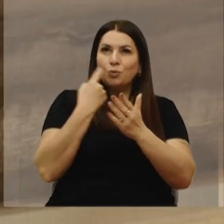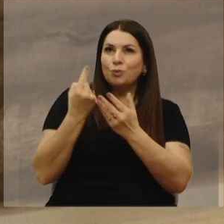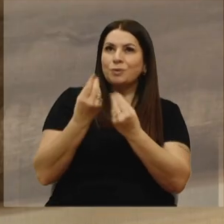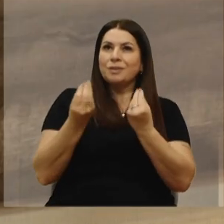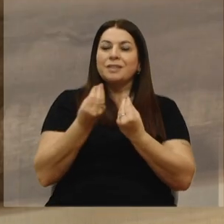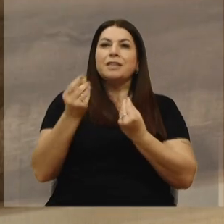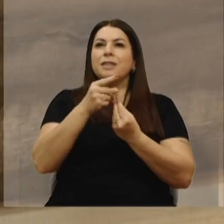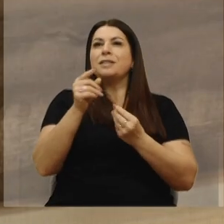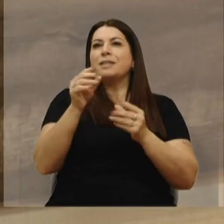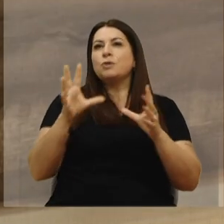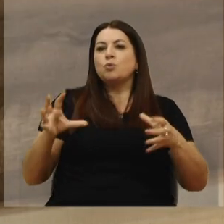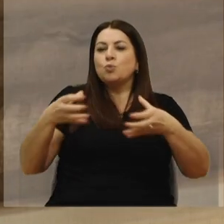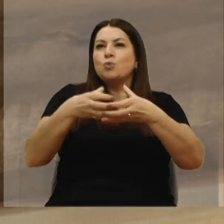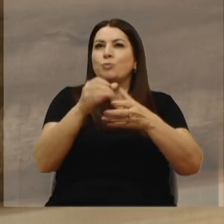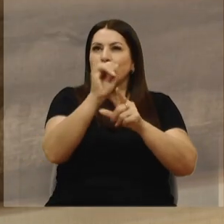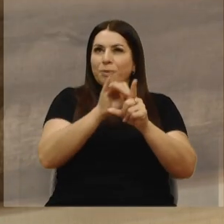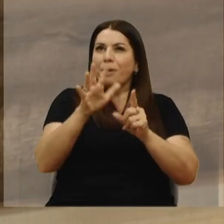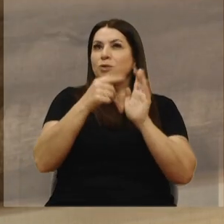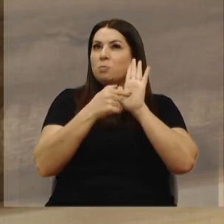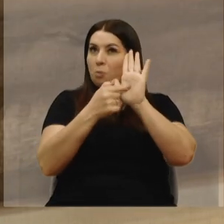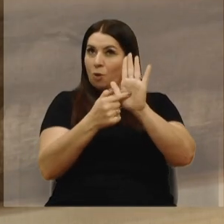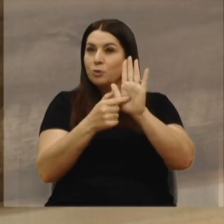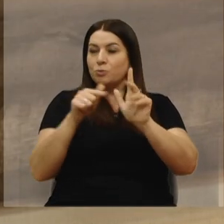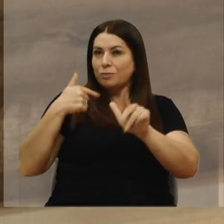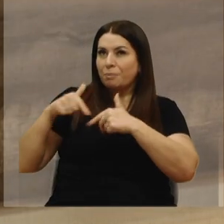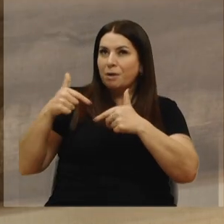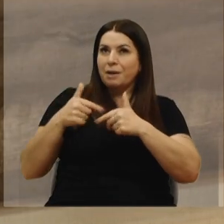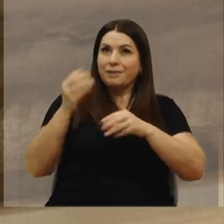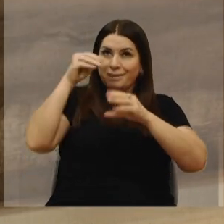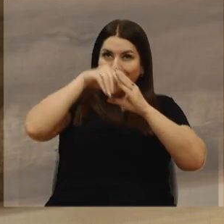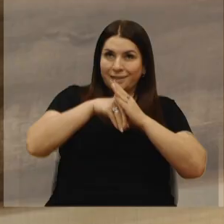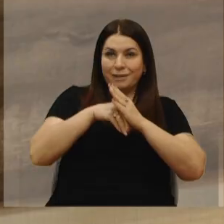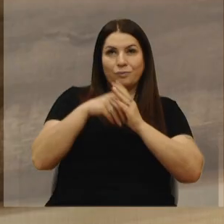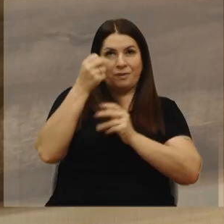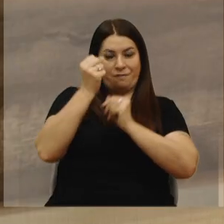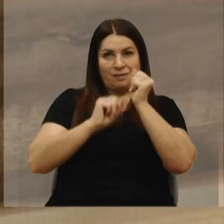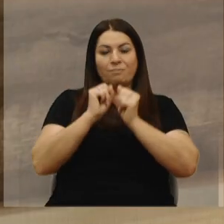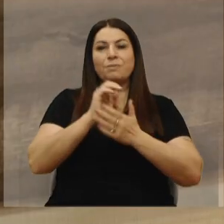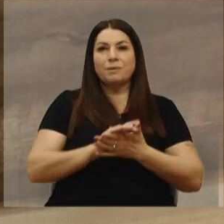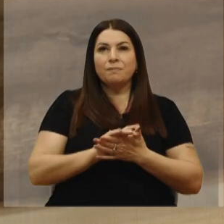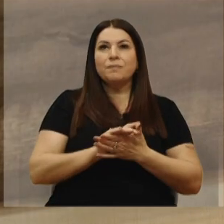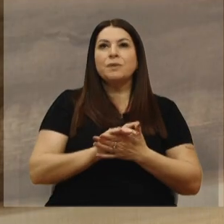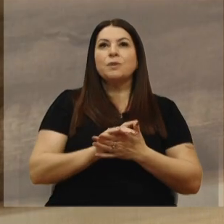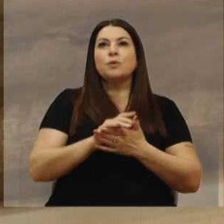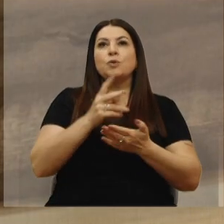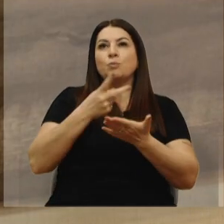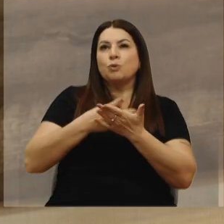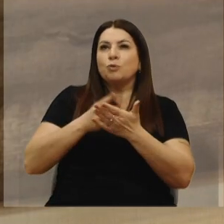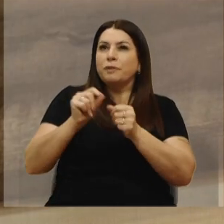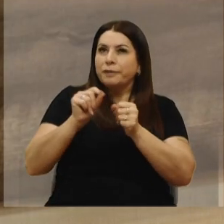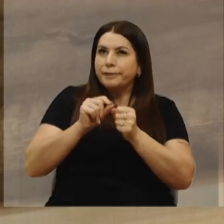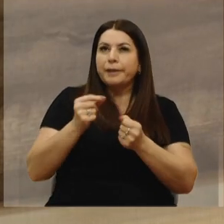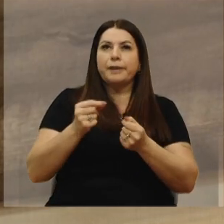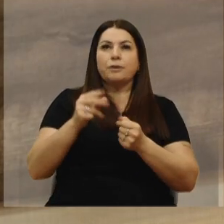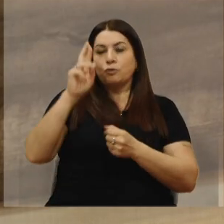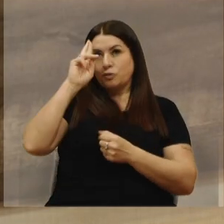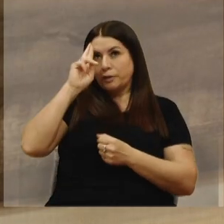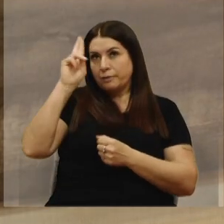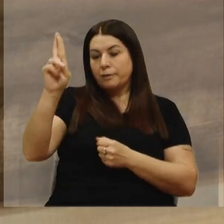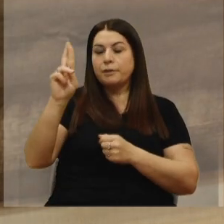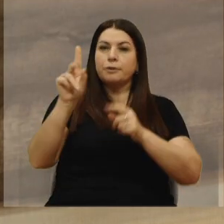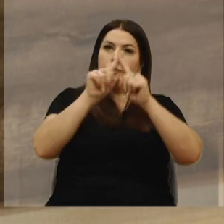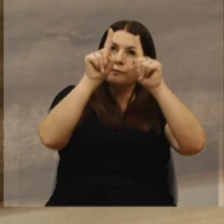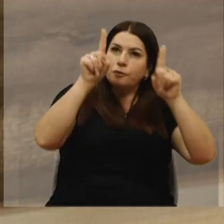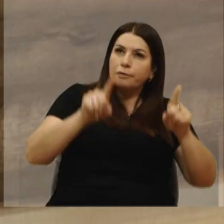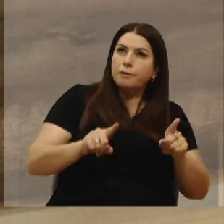bustos. Esses conjuntos de imagens pretendem mostrar o trabalho no interior da fábrica, os produtos fabricados, os